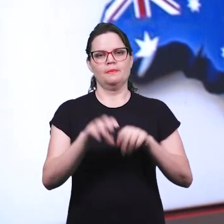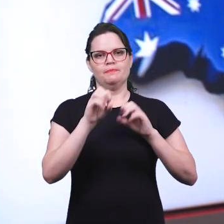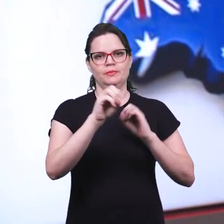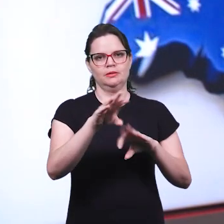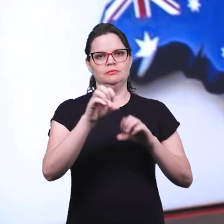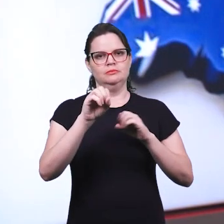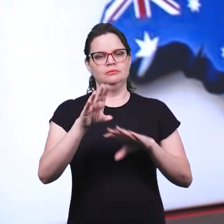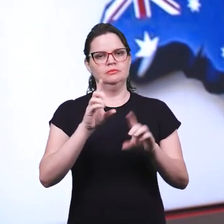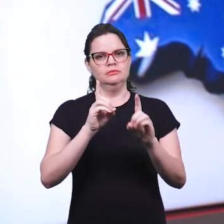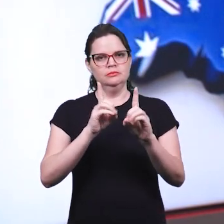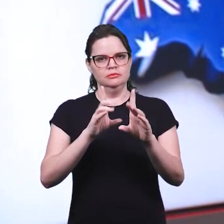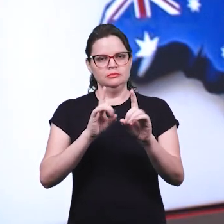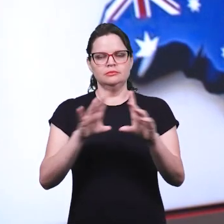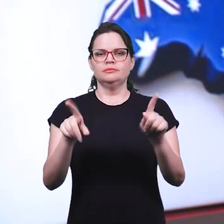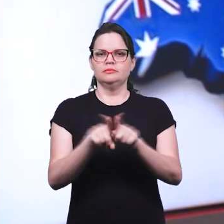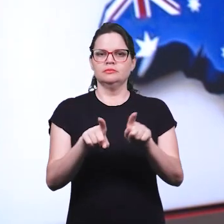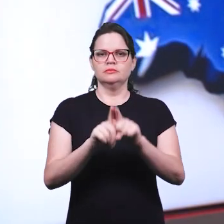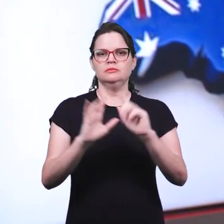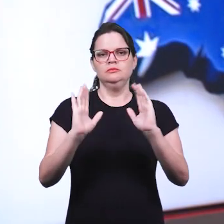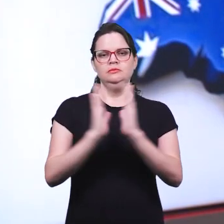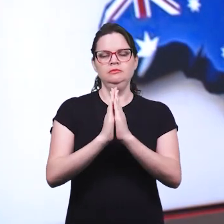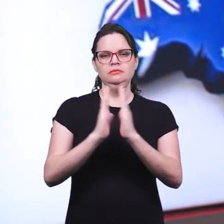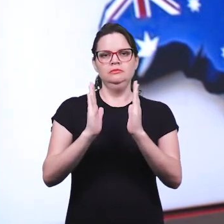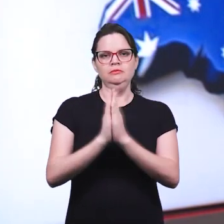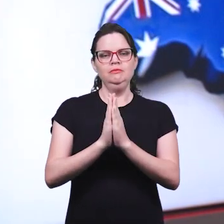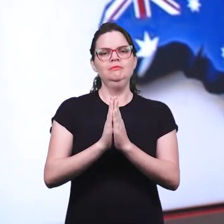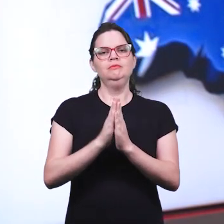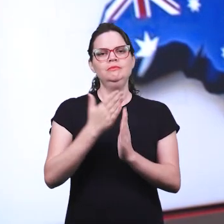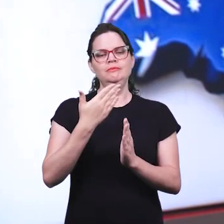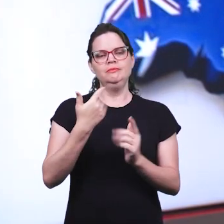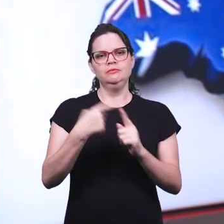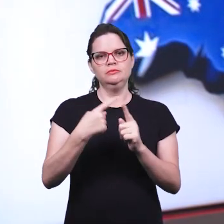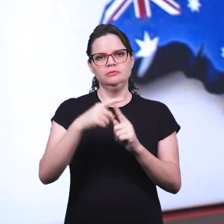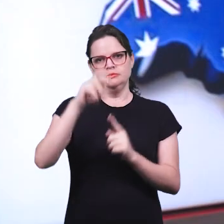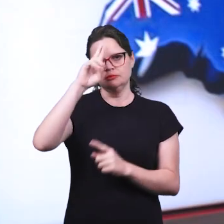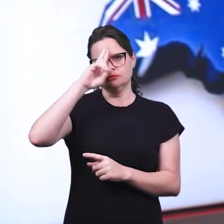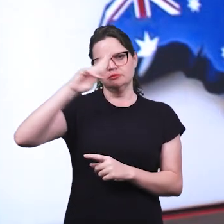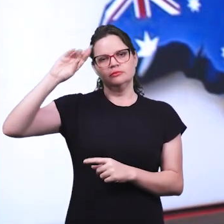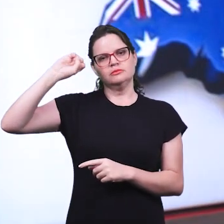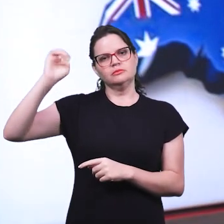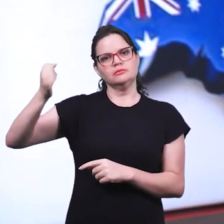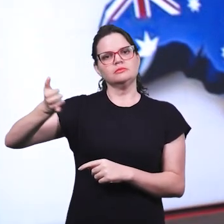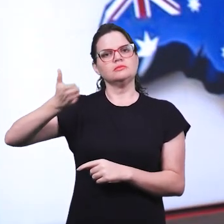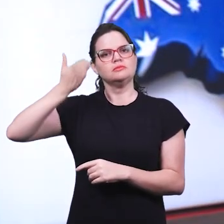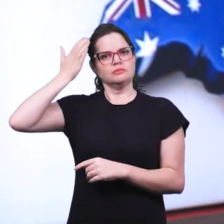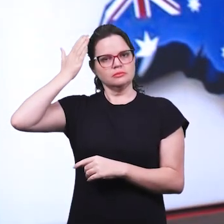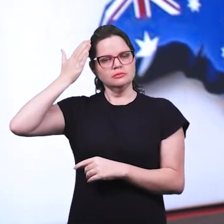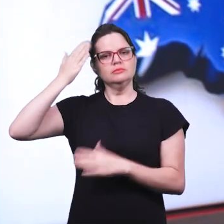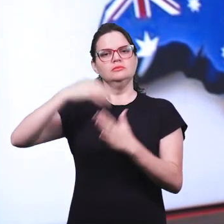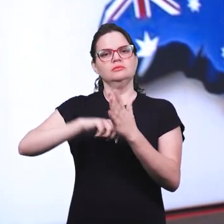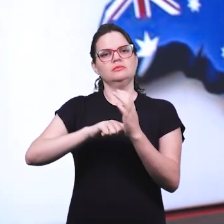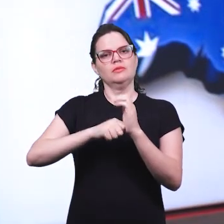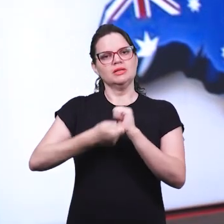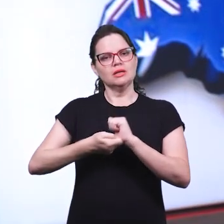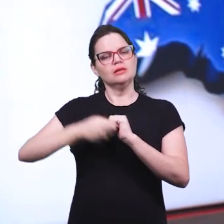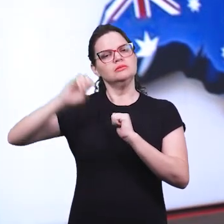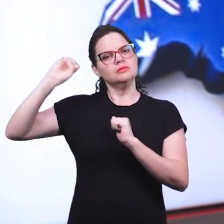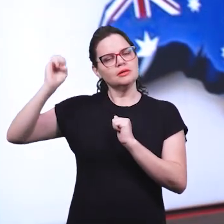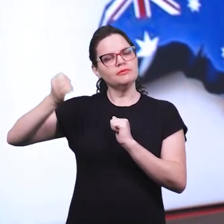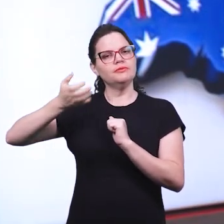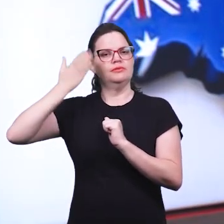doutrina, oramos por eles e o Senhor revela segredos dos corações. E